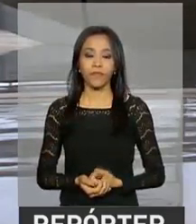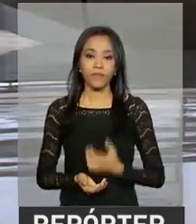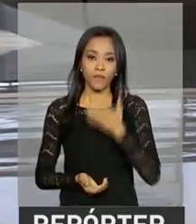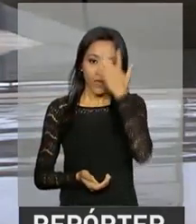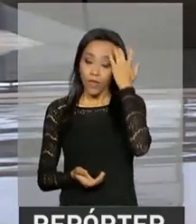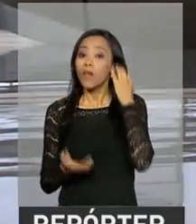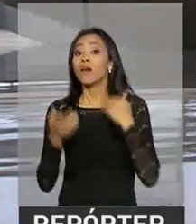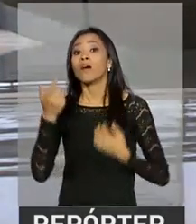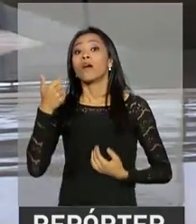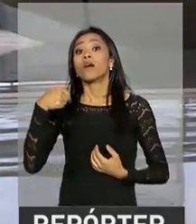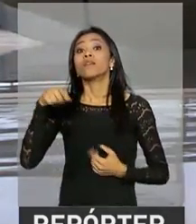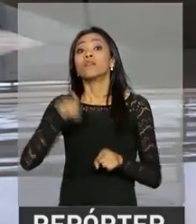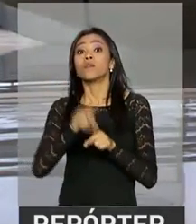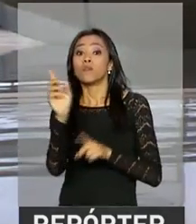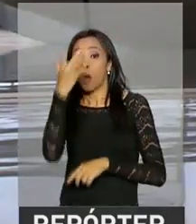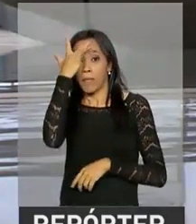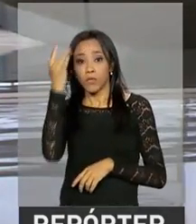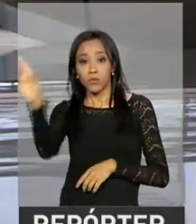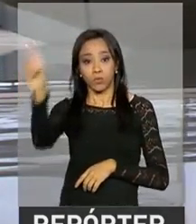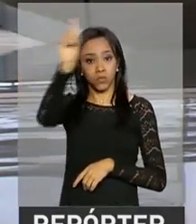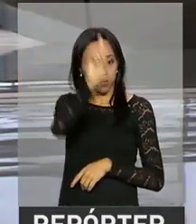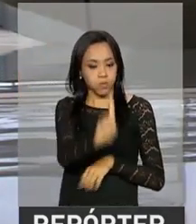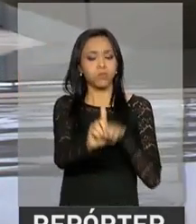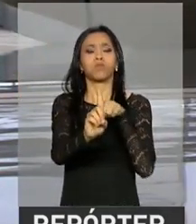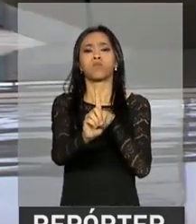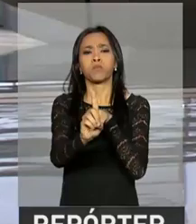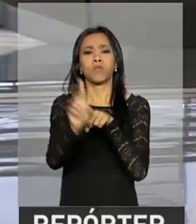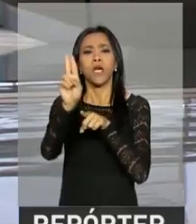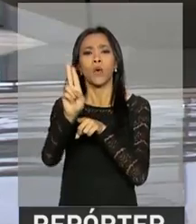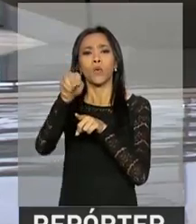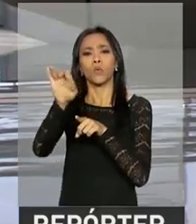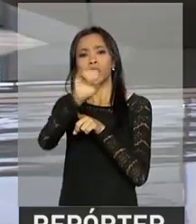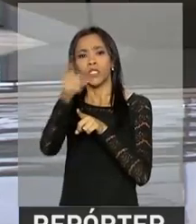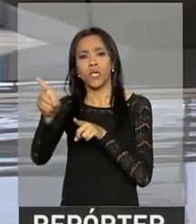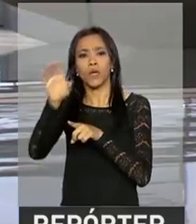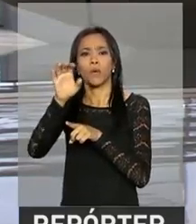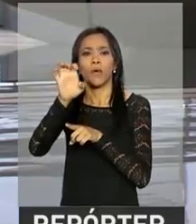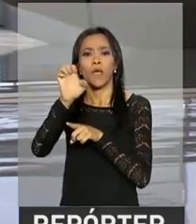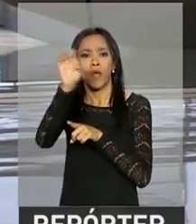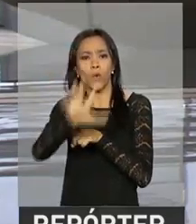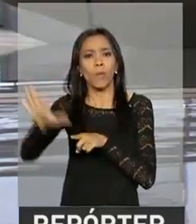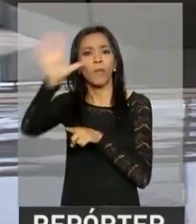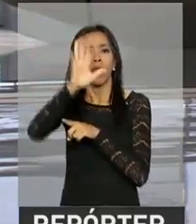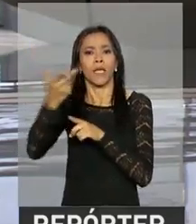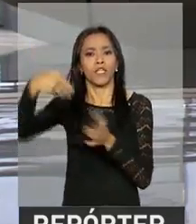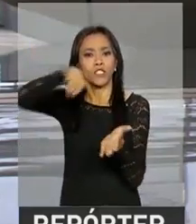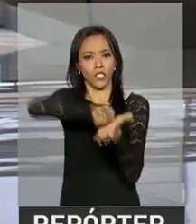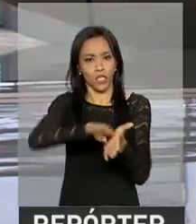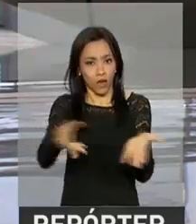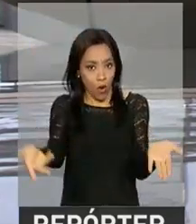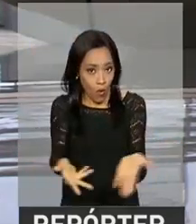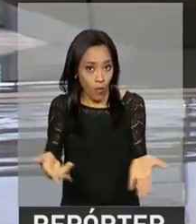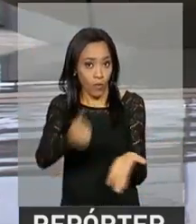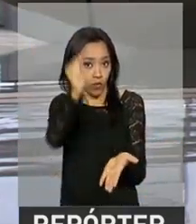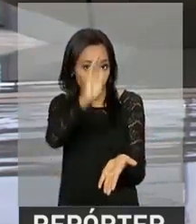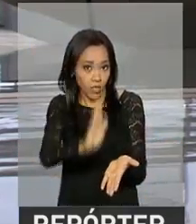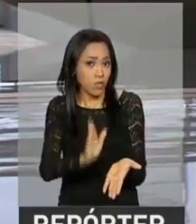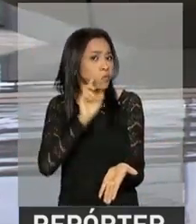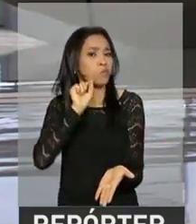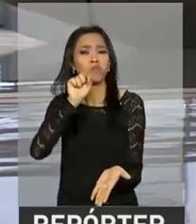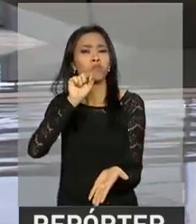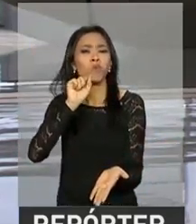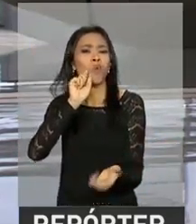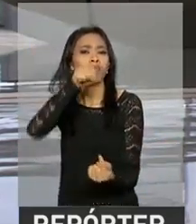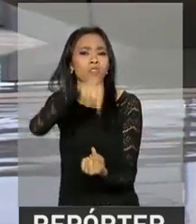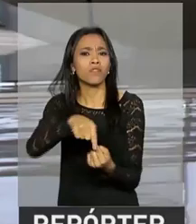o comissário da União Europeia para saúde e segurança alimentar chega ao Brasil hoje em busca de